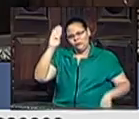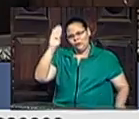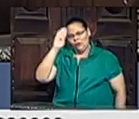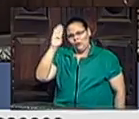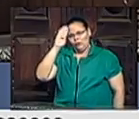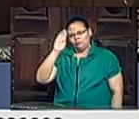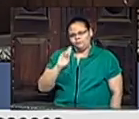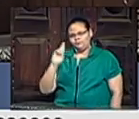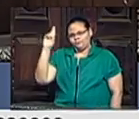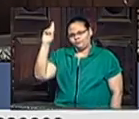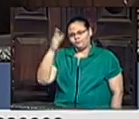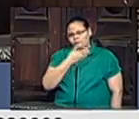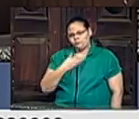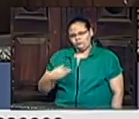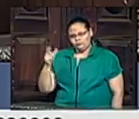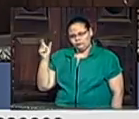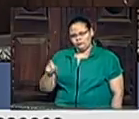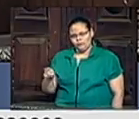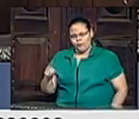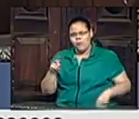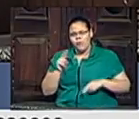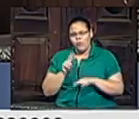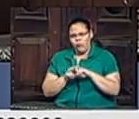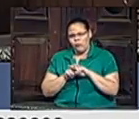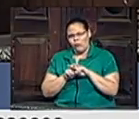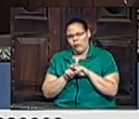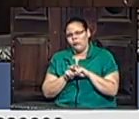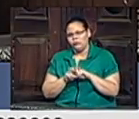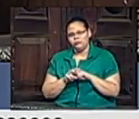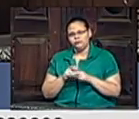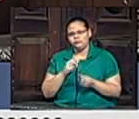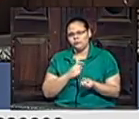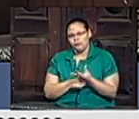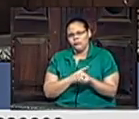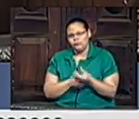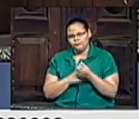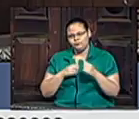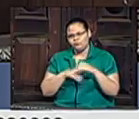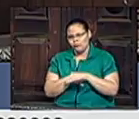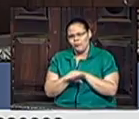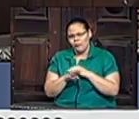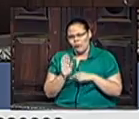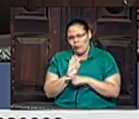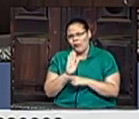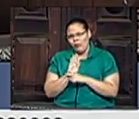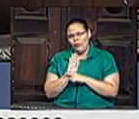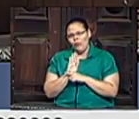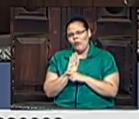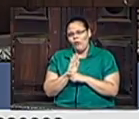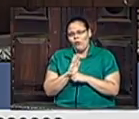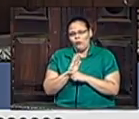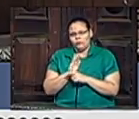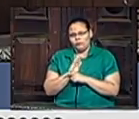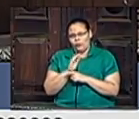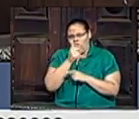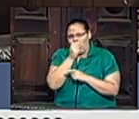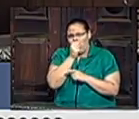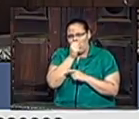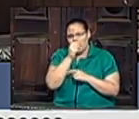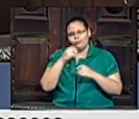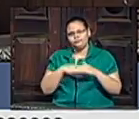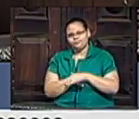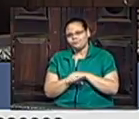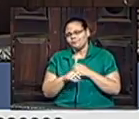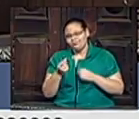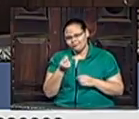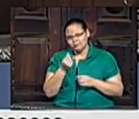governo foi preso porque é corrupto e ninguém veio a esse microfone defender. Essa corrupção que levou parte